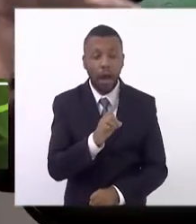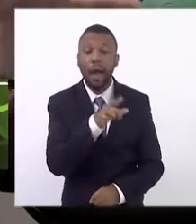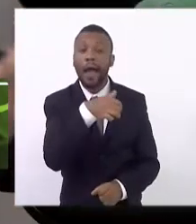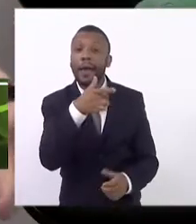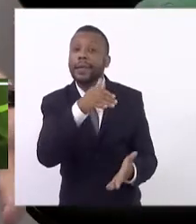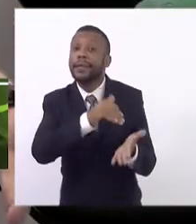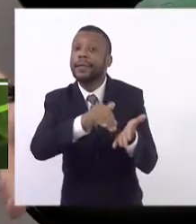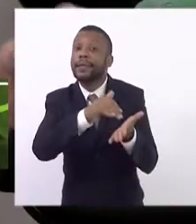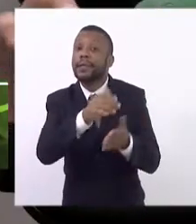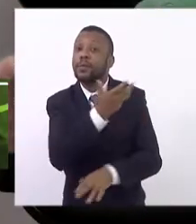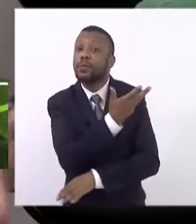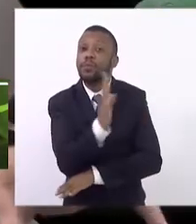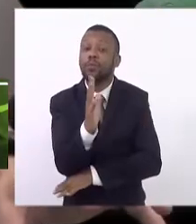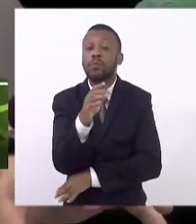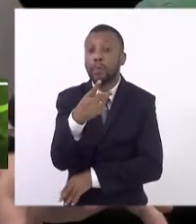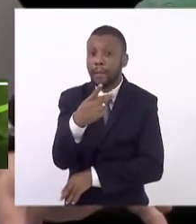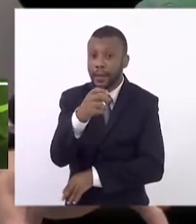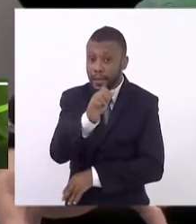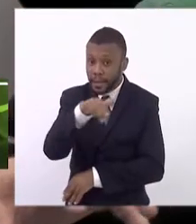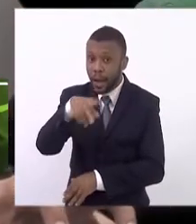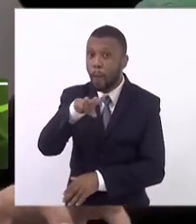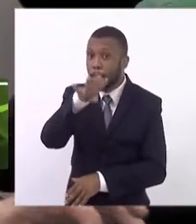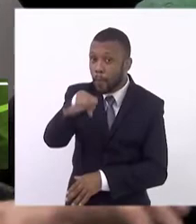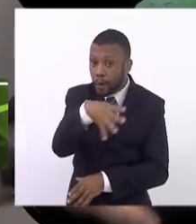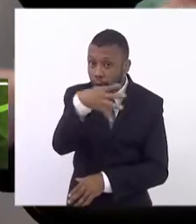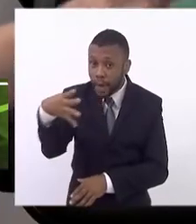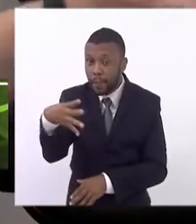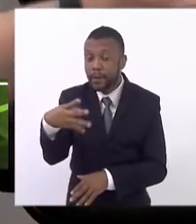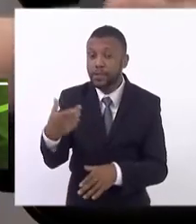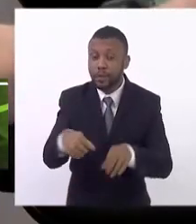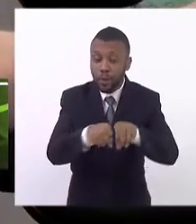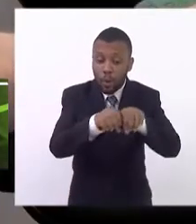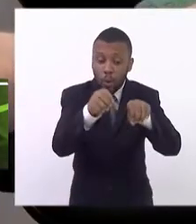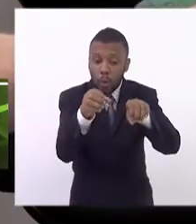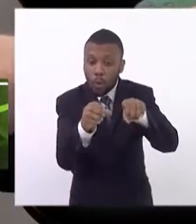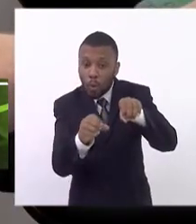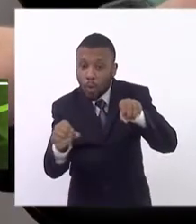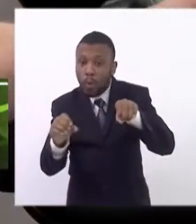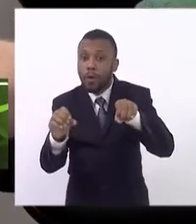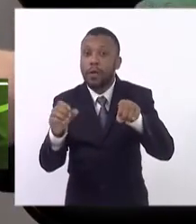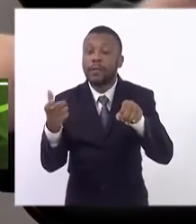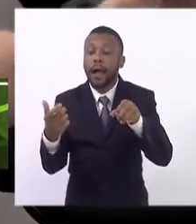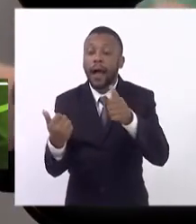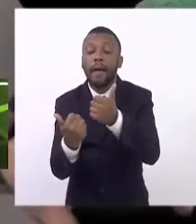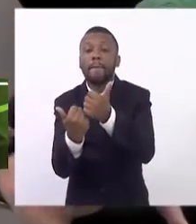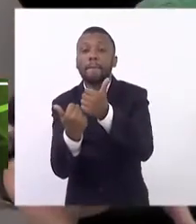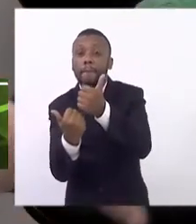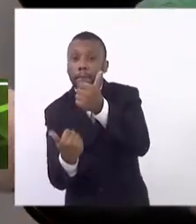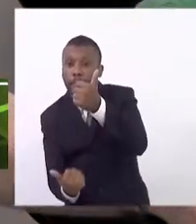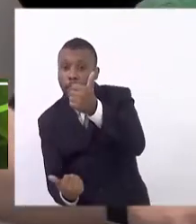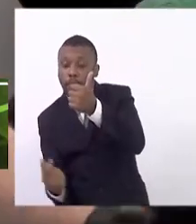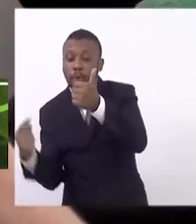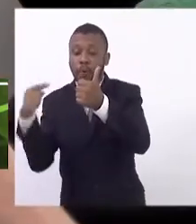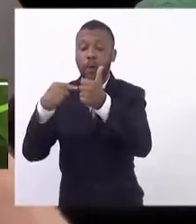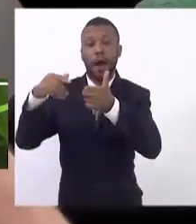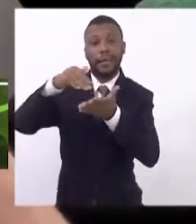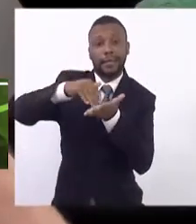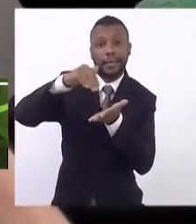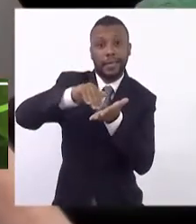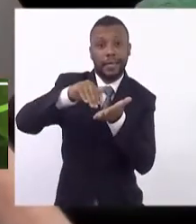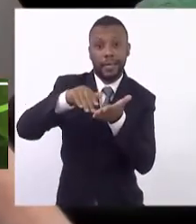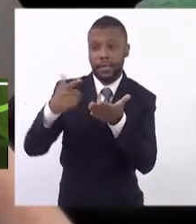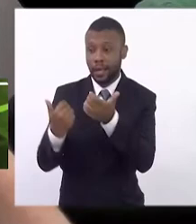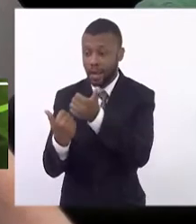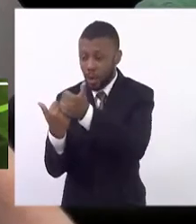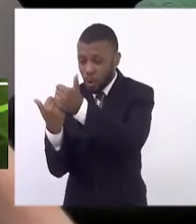PSAM é um programa de saneamento ambiental subordinado à Secretaria. Não tem subordinação ao INEA.